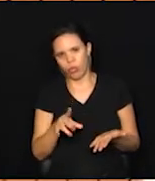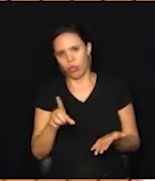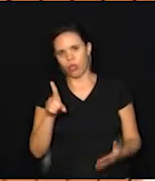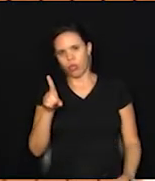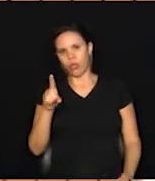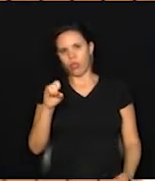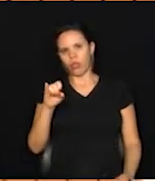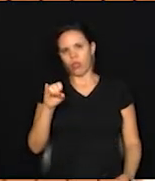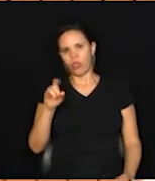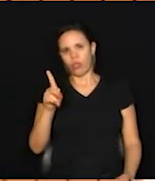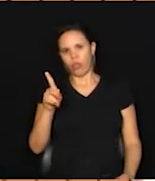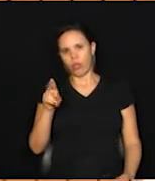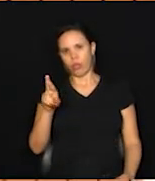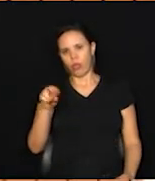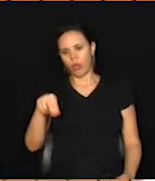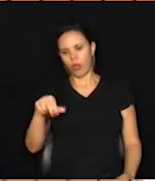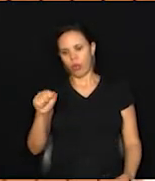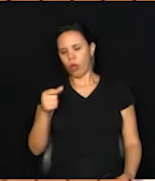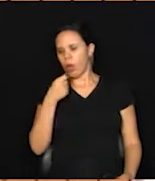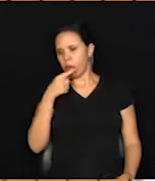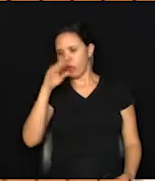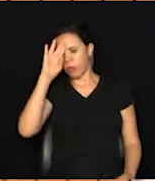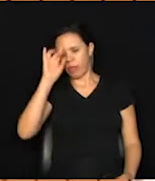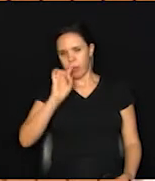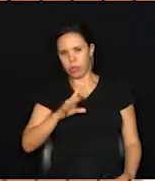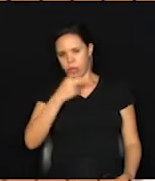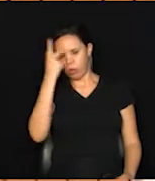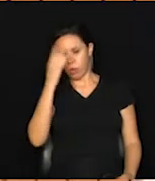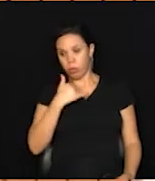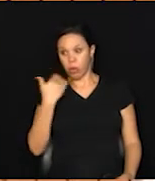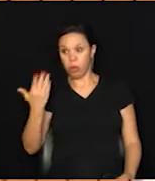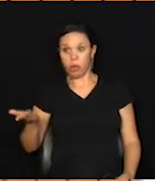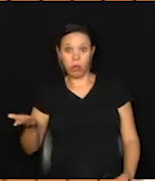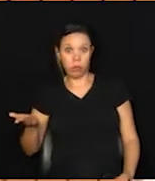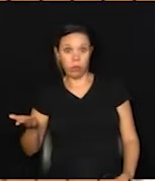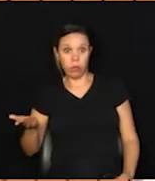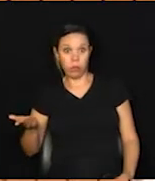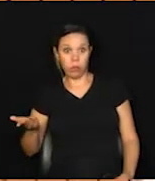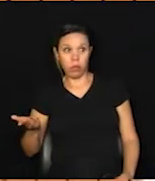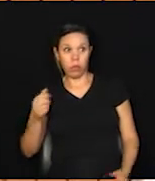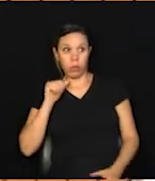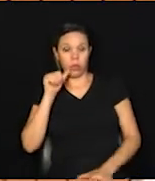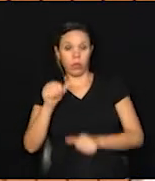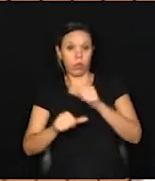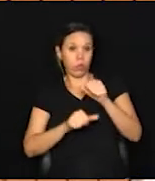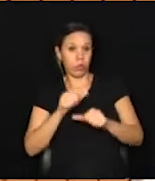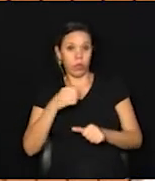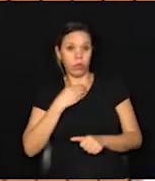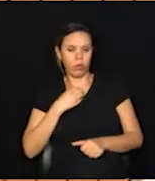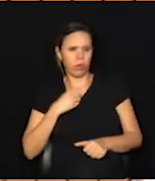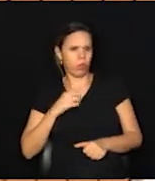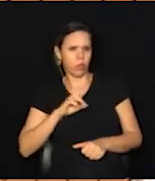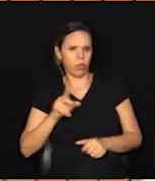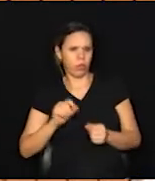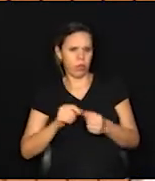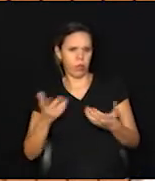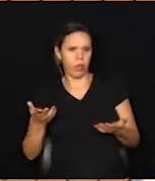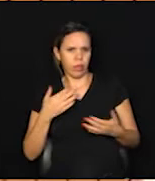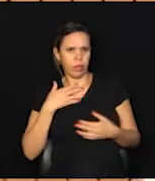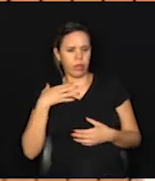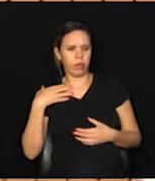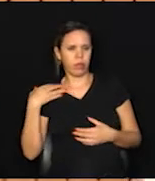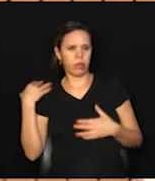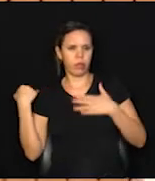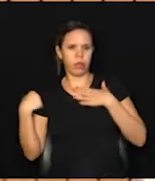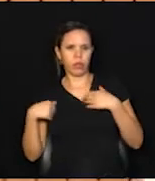só antitérmico, né? E as pessoas estão morrendo, e nós temos que mudar, né? Não é assim que se faz. E aí,